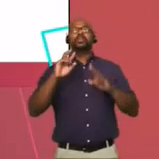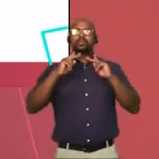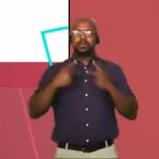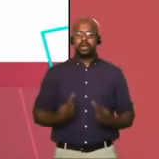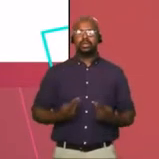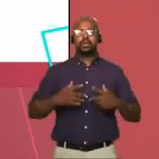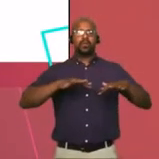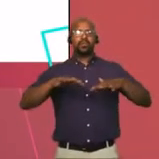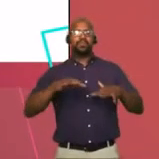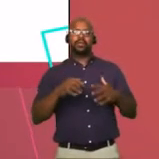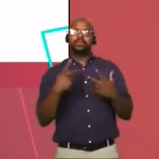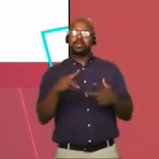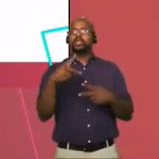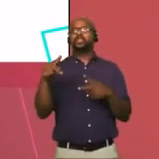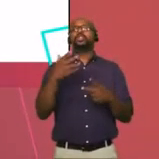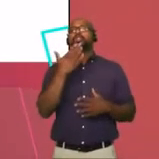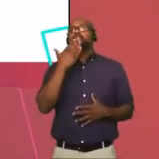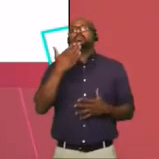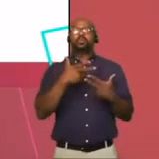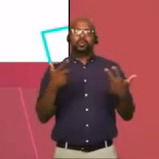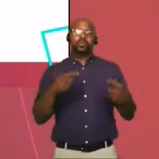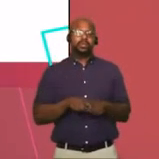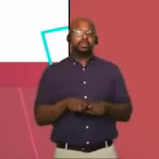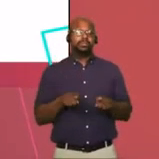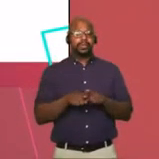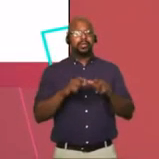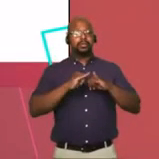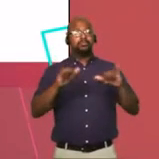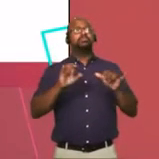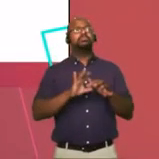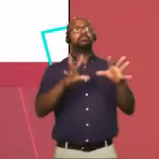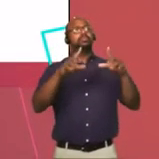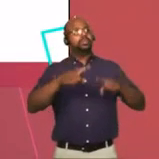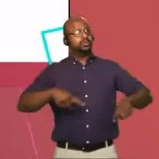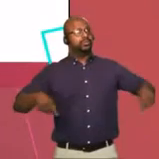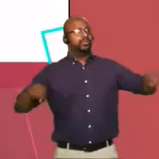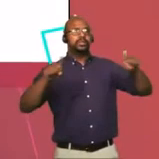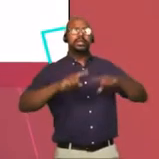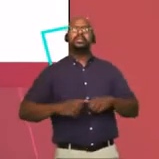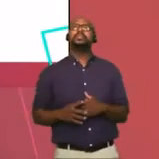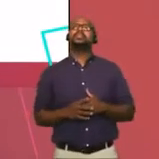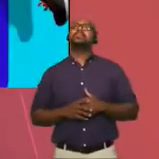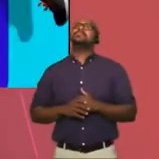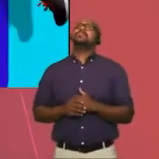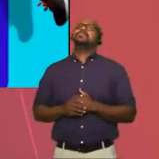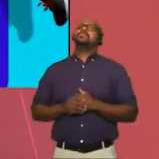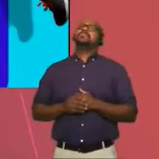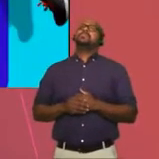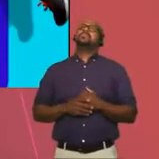desse estilo de coisa ok também deixar à disposição de vocês